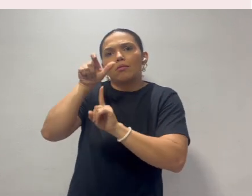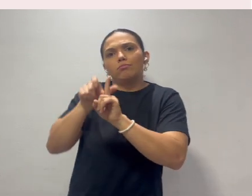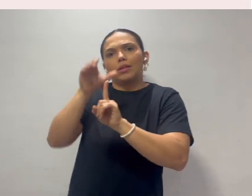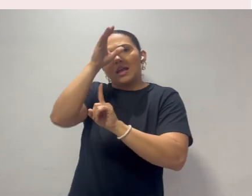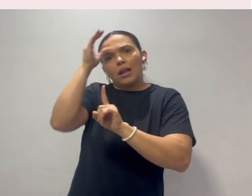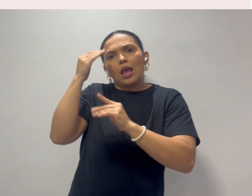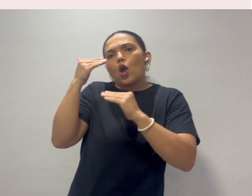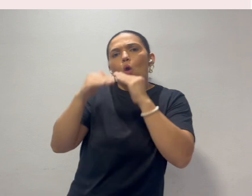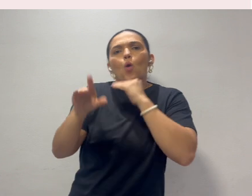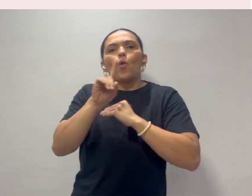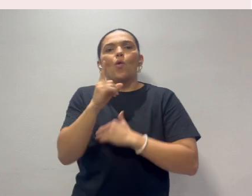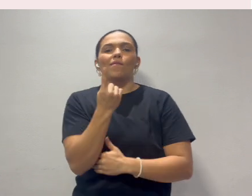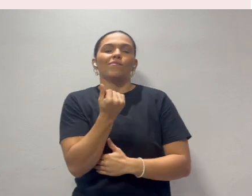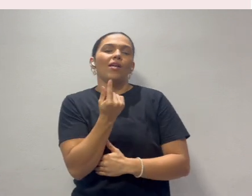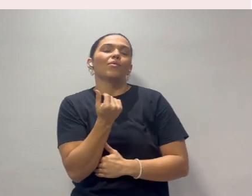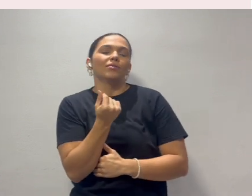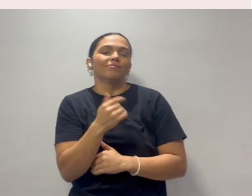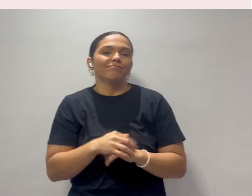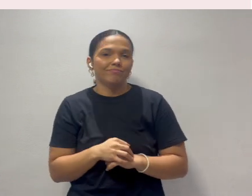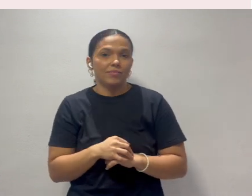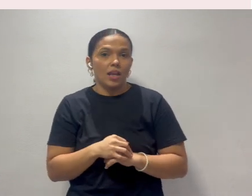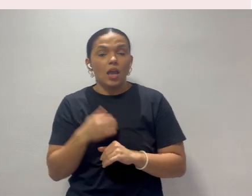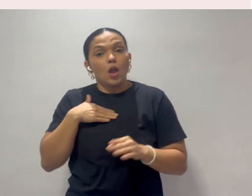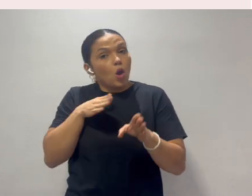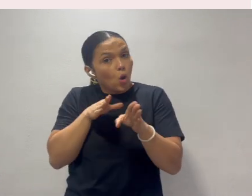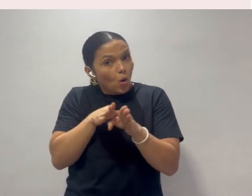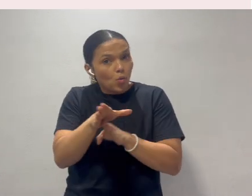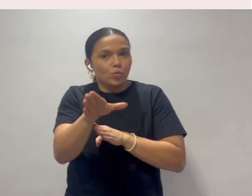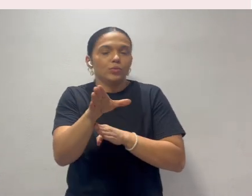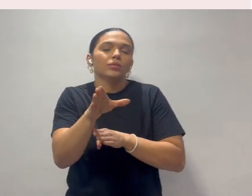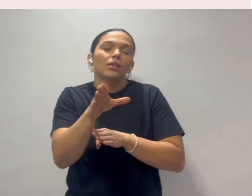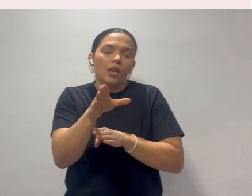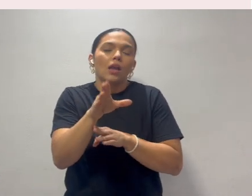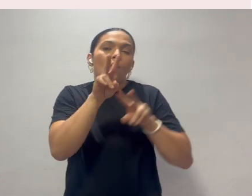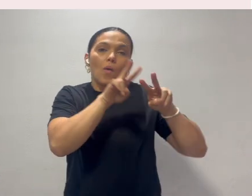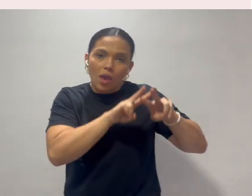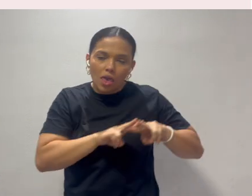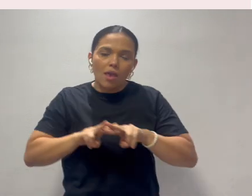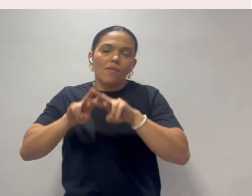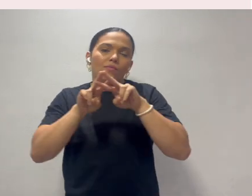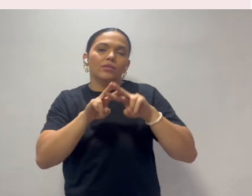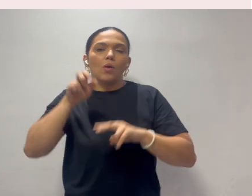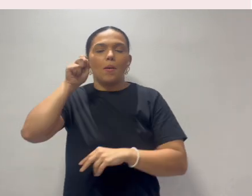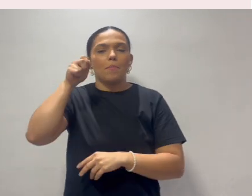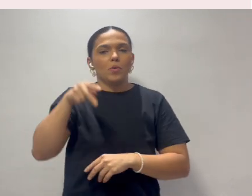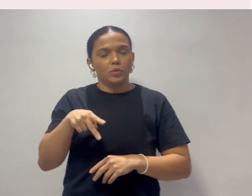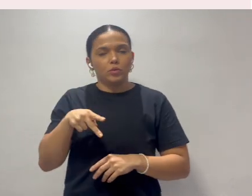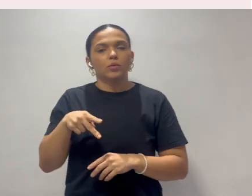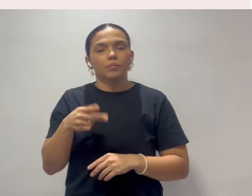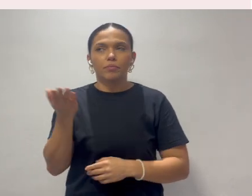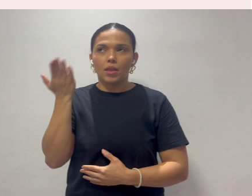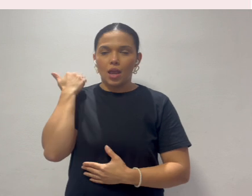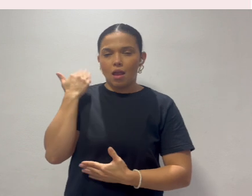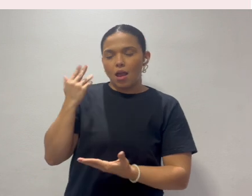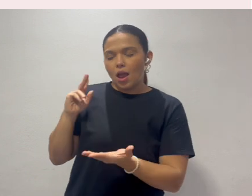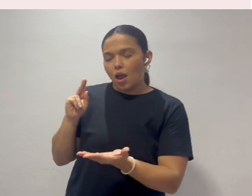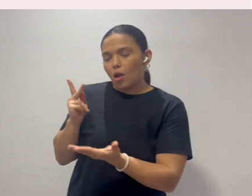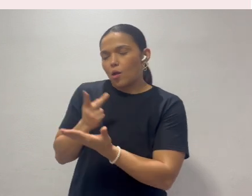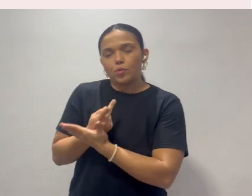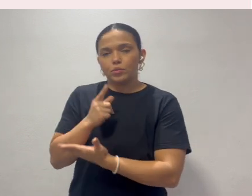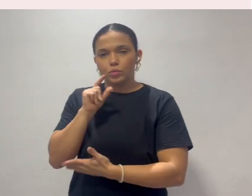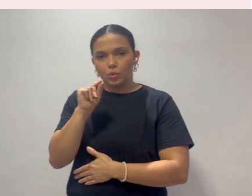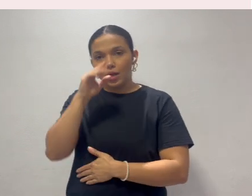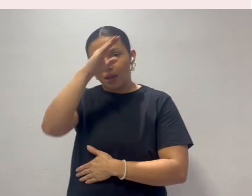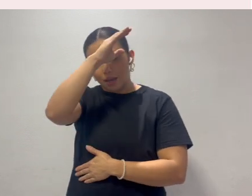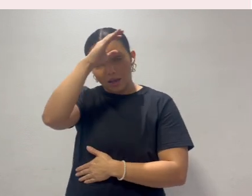eu aconselho a você a fazer uma revisão da sua aposentadoria. Eu tive um caso agora, onde o cliente já estava